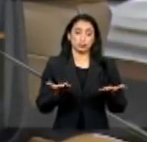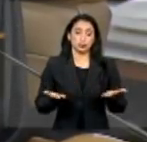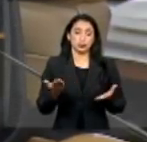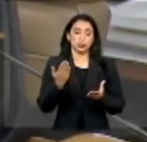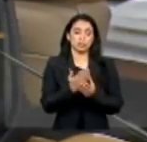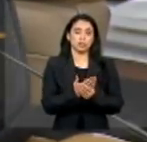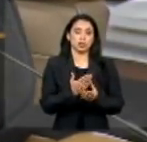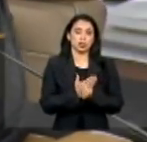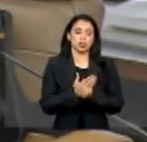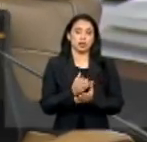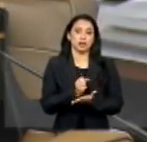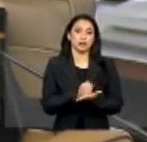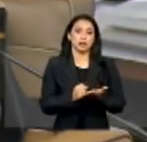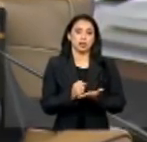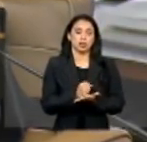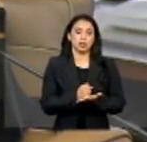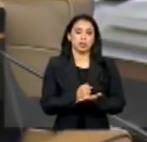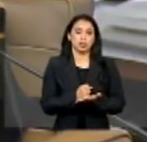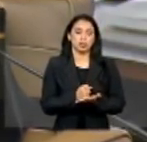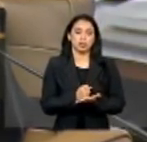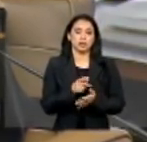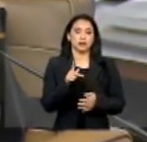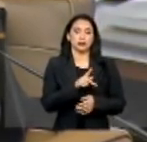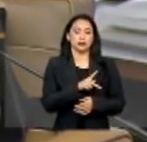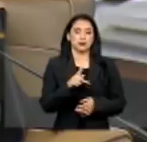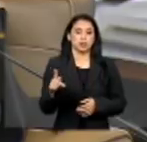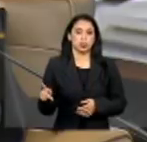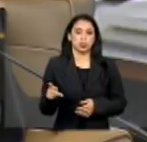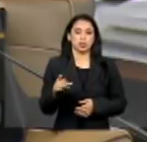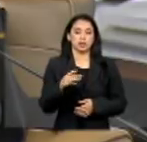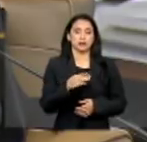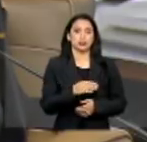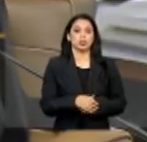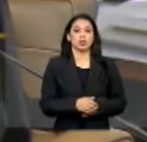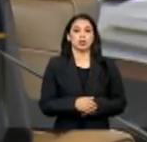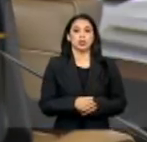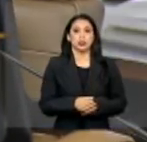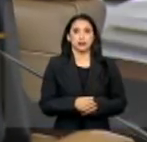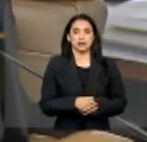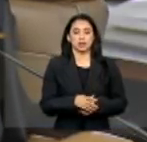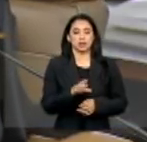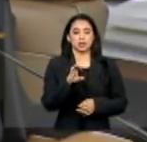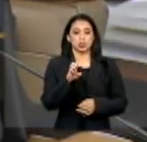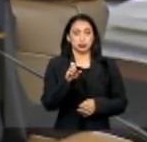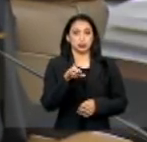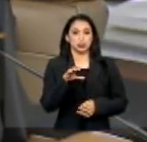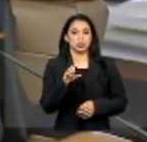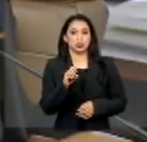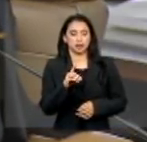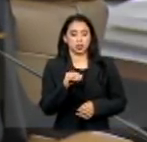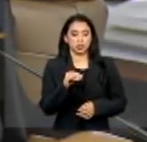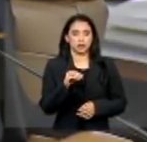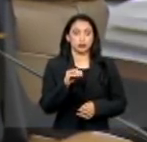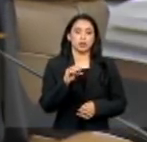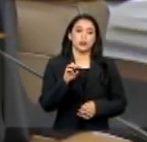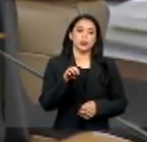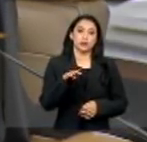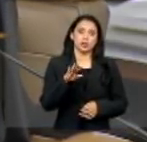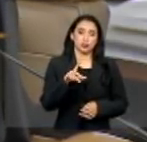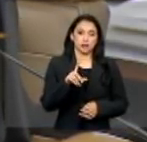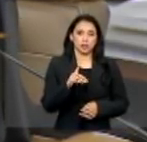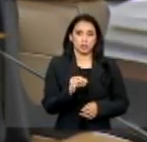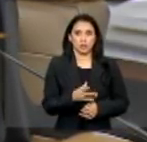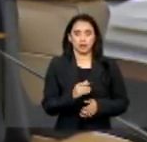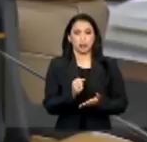premissas de kano no exercício da presidência celso de mello essas são as